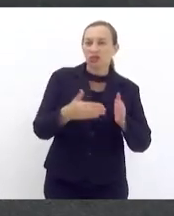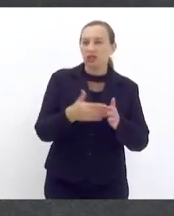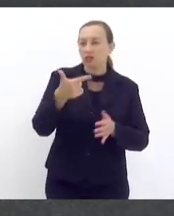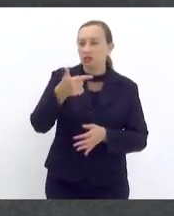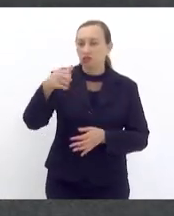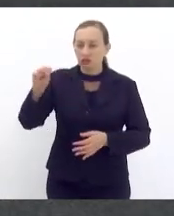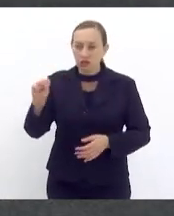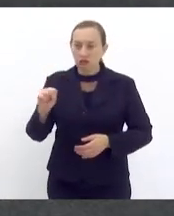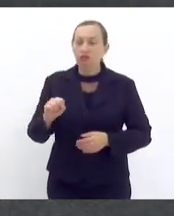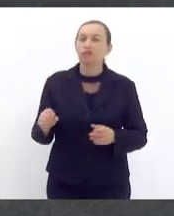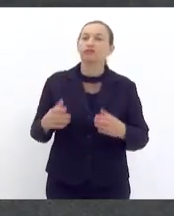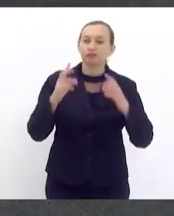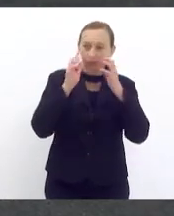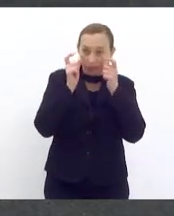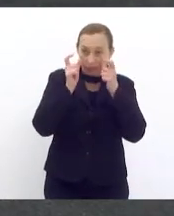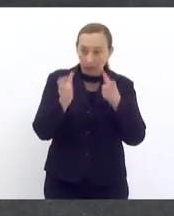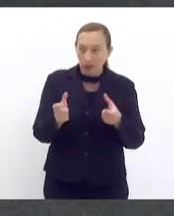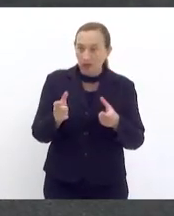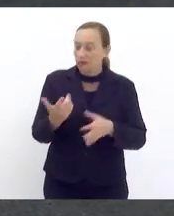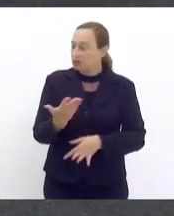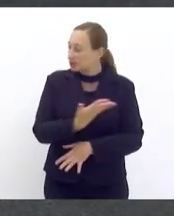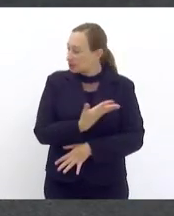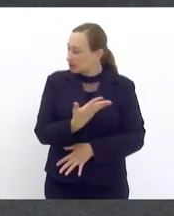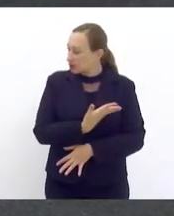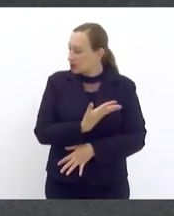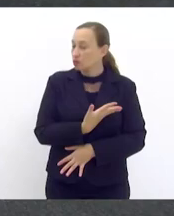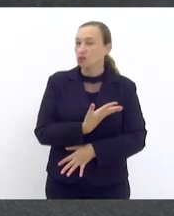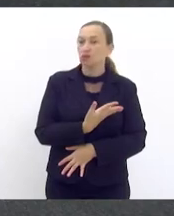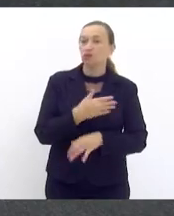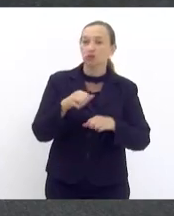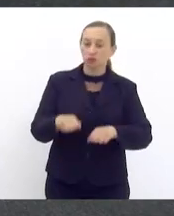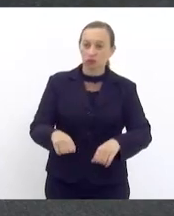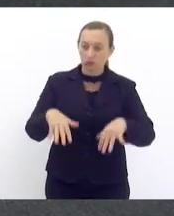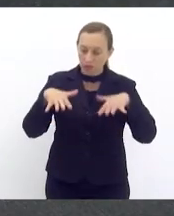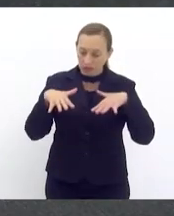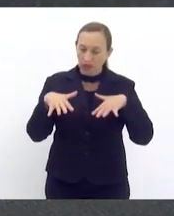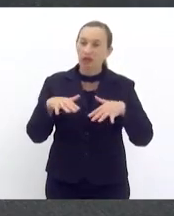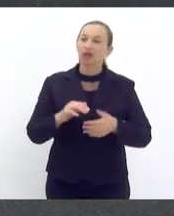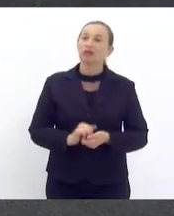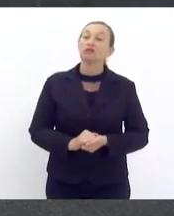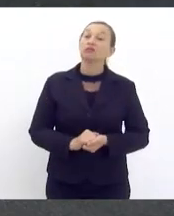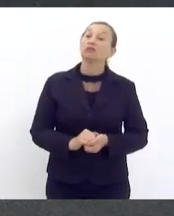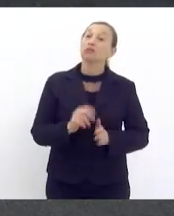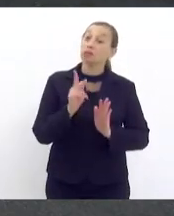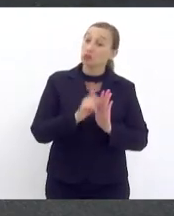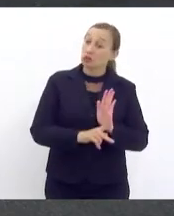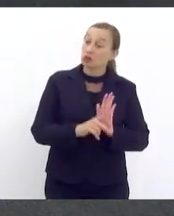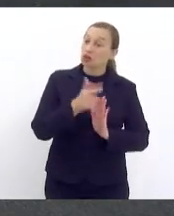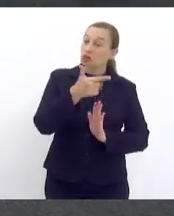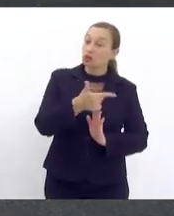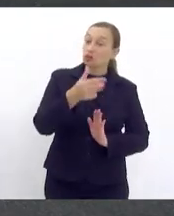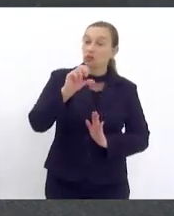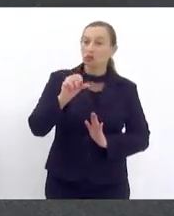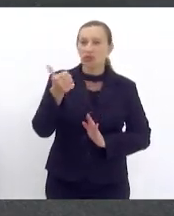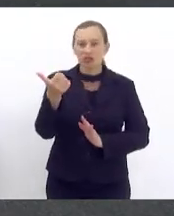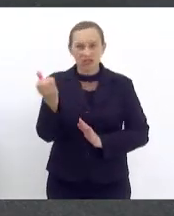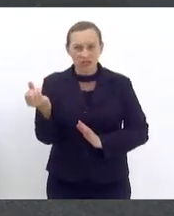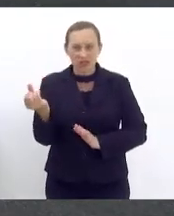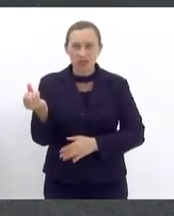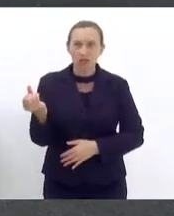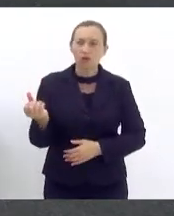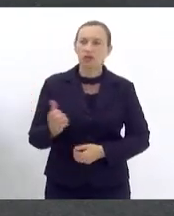quero chamar atenção dos meus companheiros de plenário para que esse projeto é de 2016